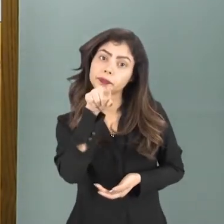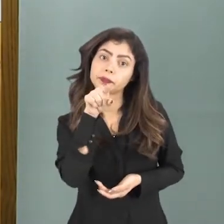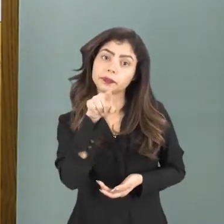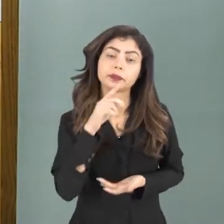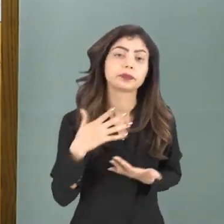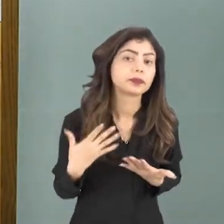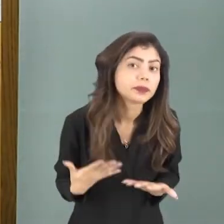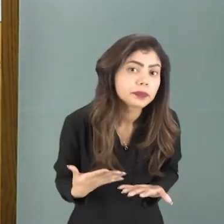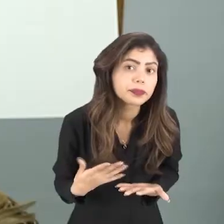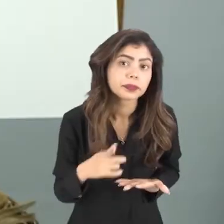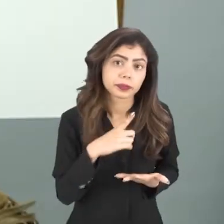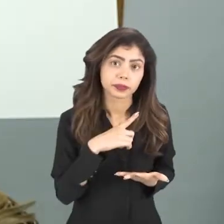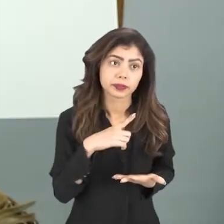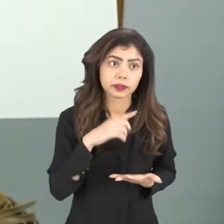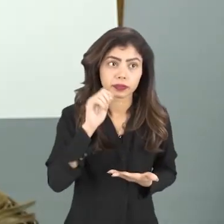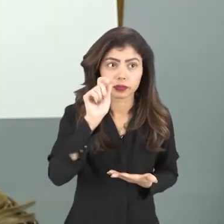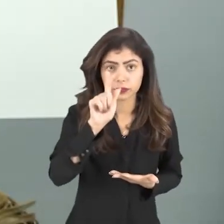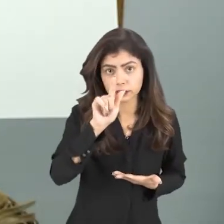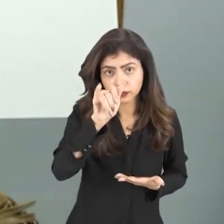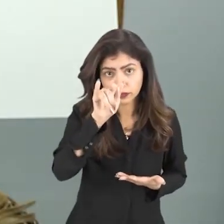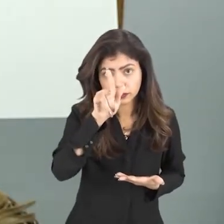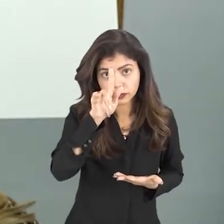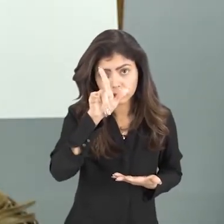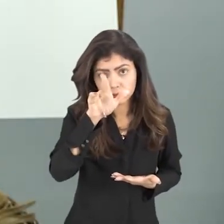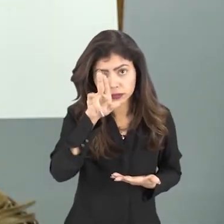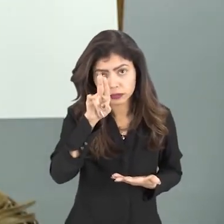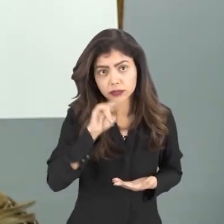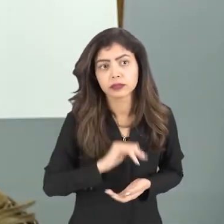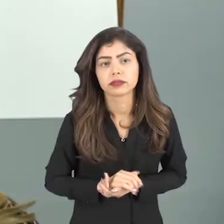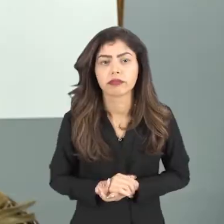Esse tipo de moradia é o iglu.